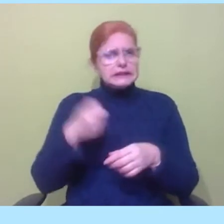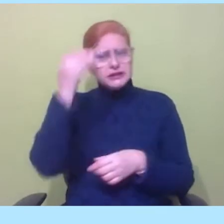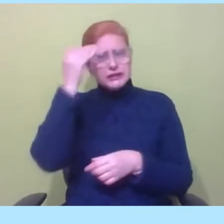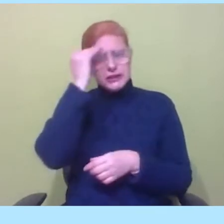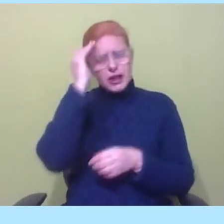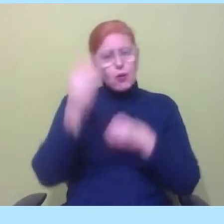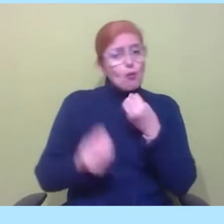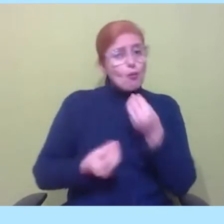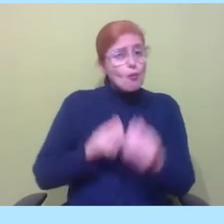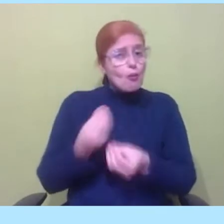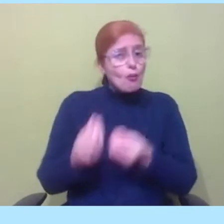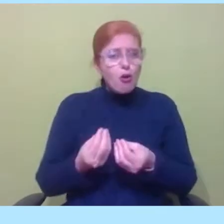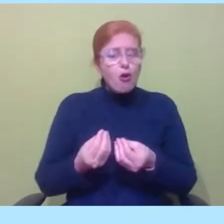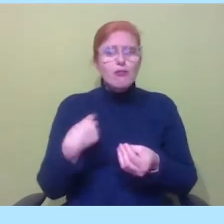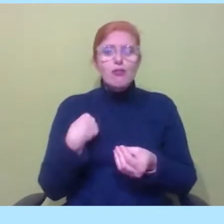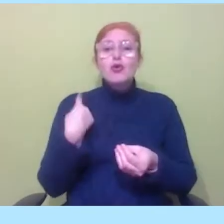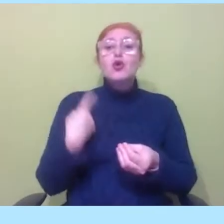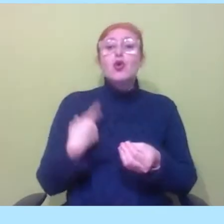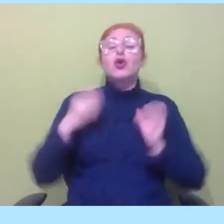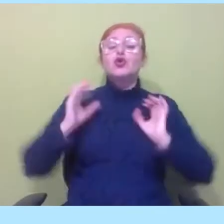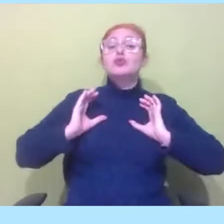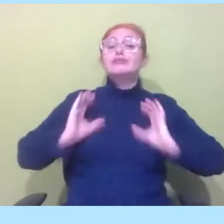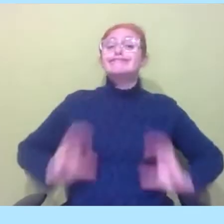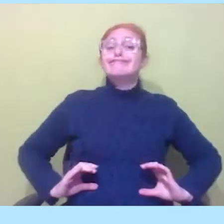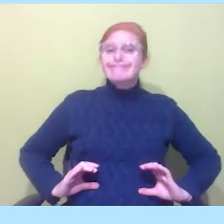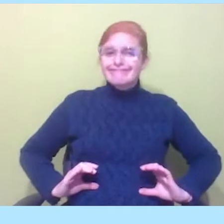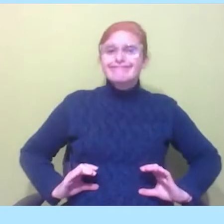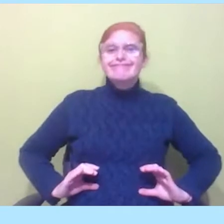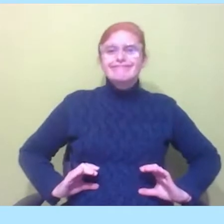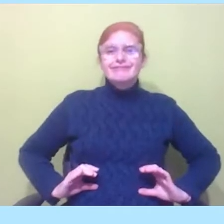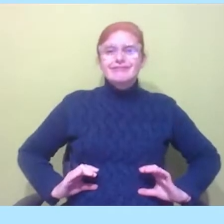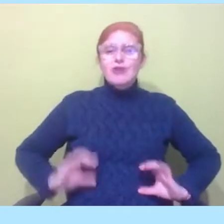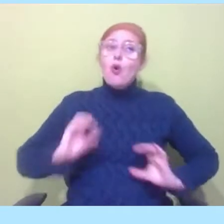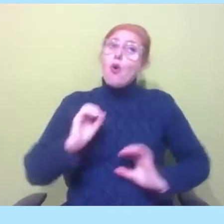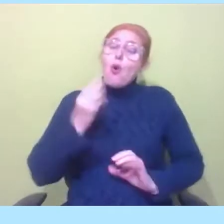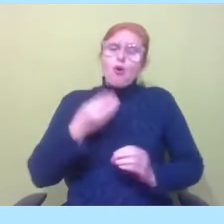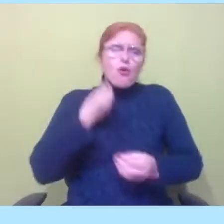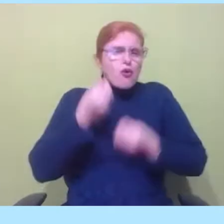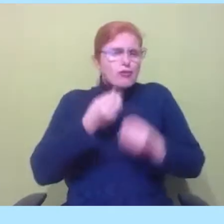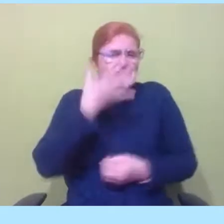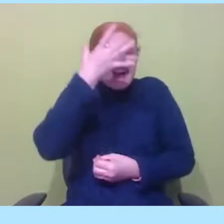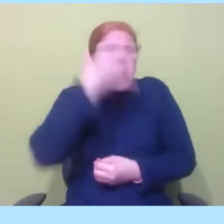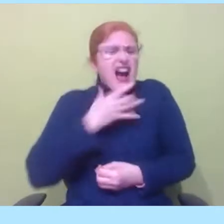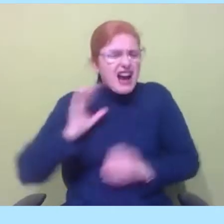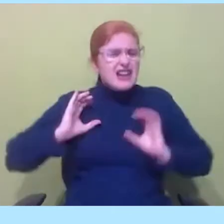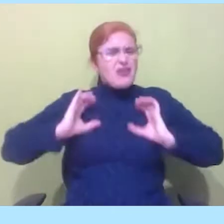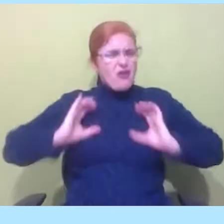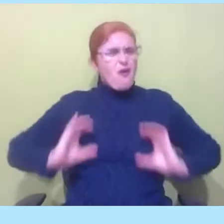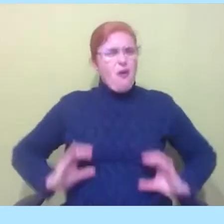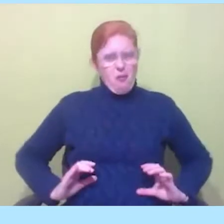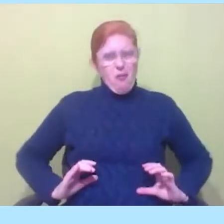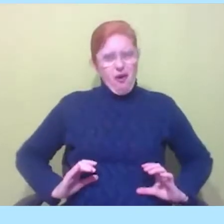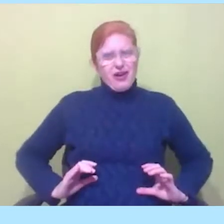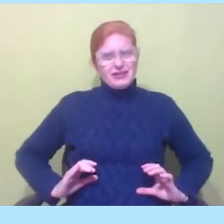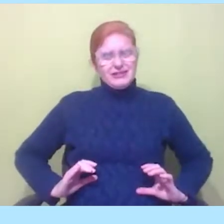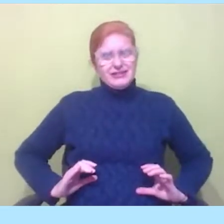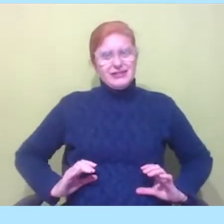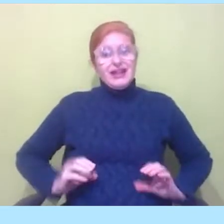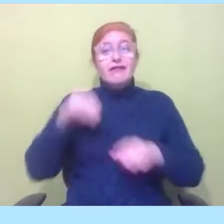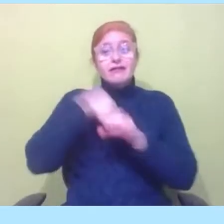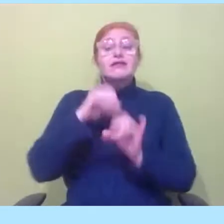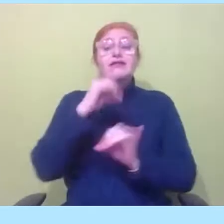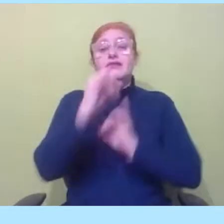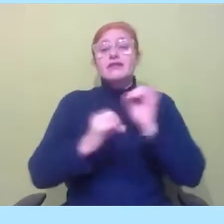nos comportamos, ou como nós achamos que nos comportamos, nos fazem pensar que a gente se comporta na internet, que ainda é